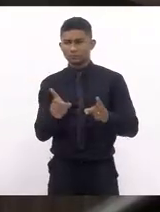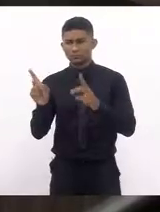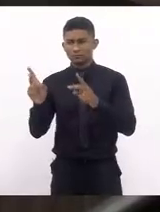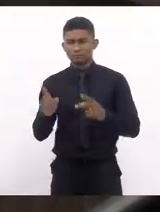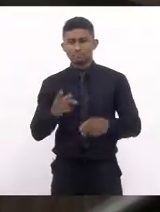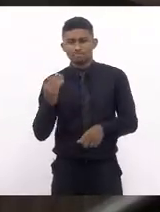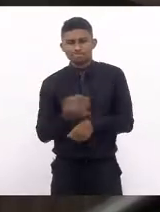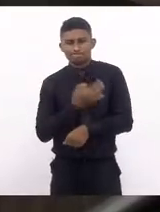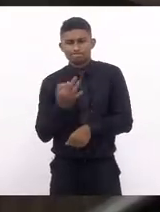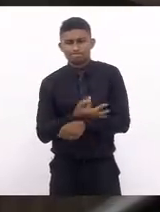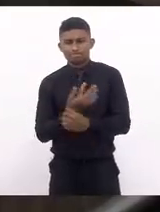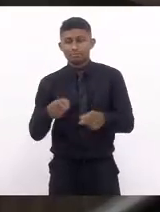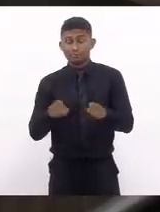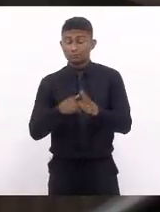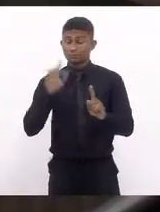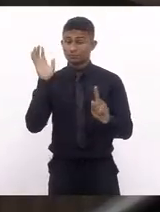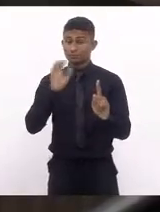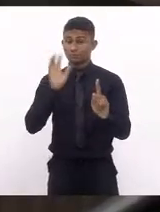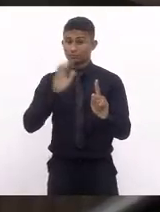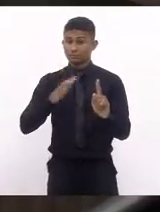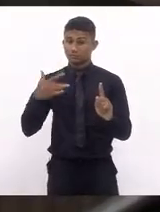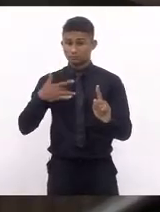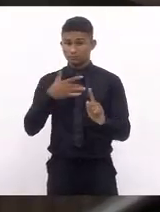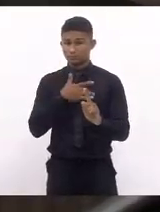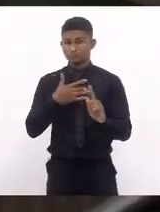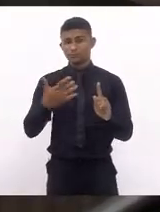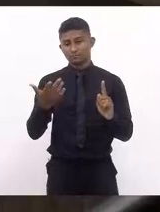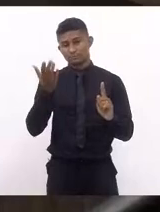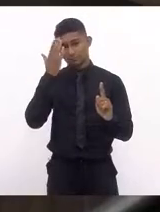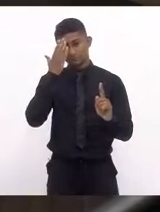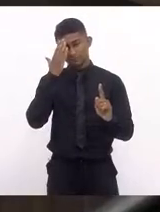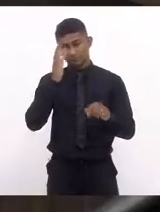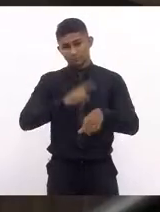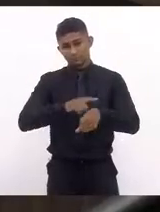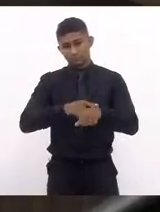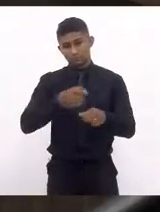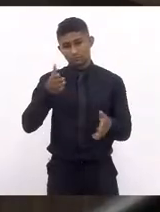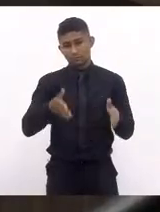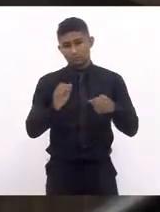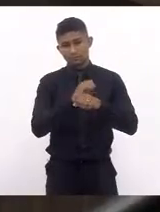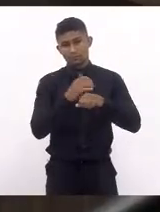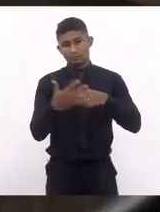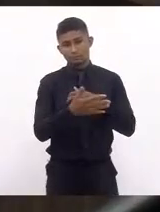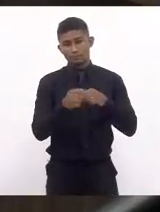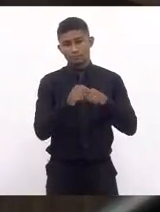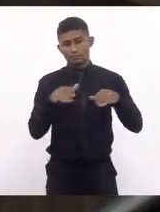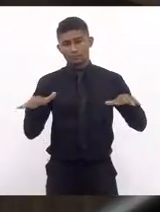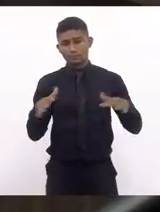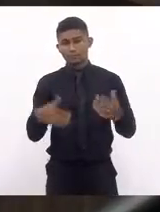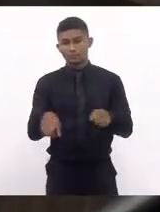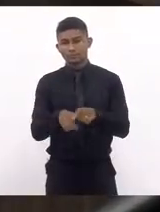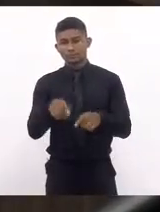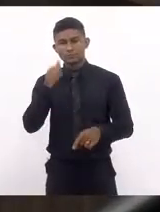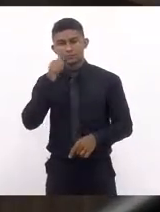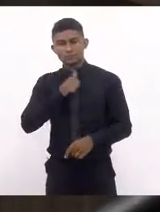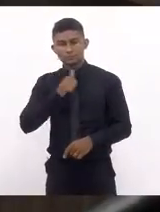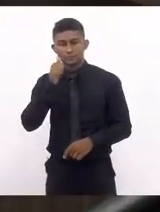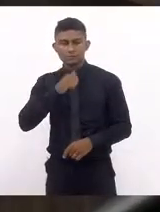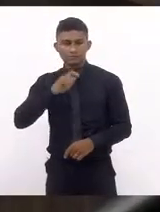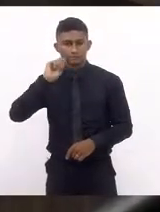na saúde em pandemia o impacto disso na vida das mulheres negras